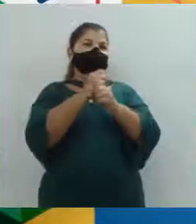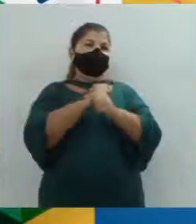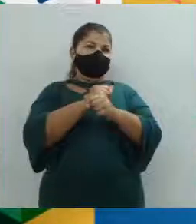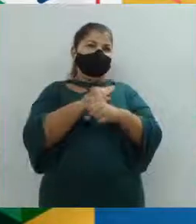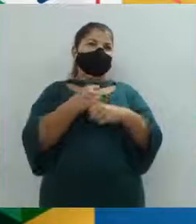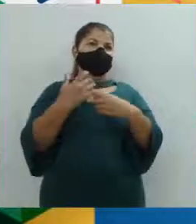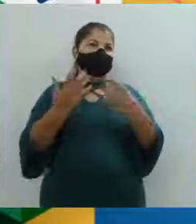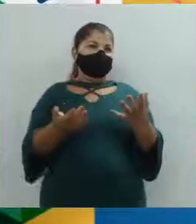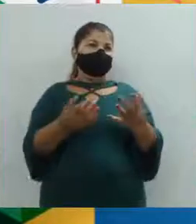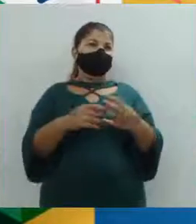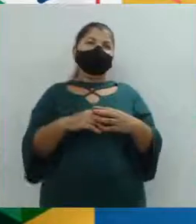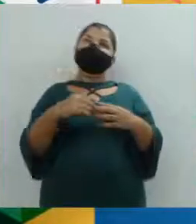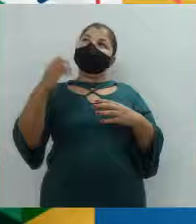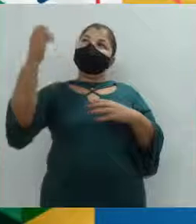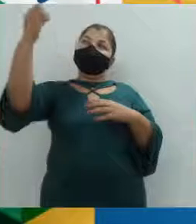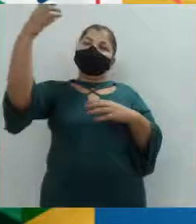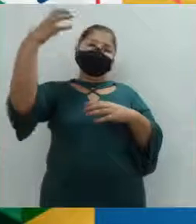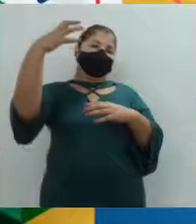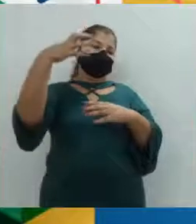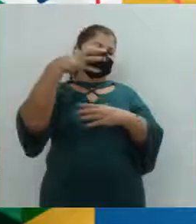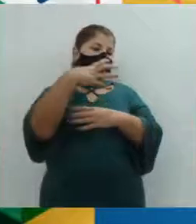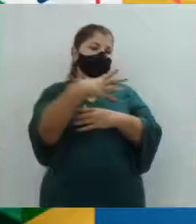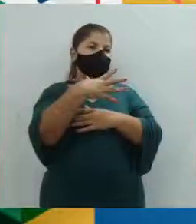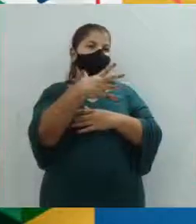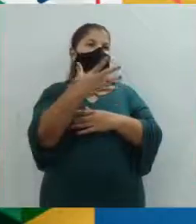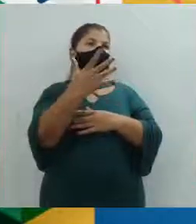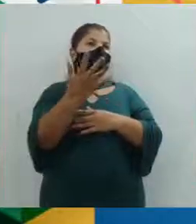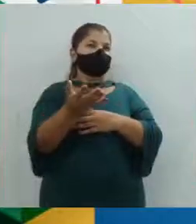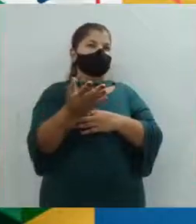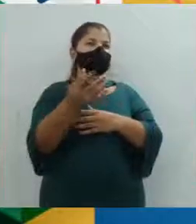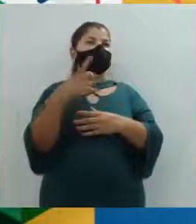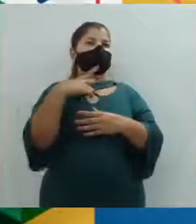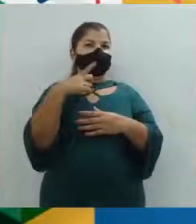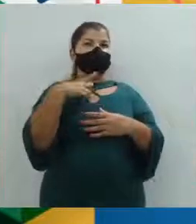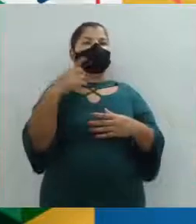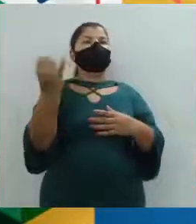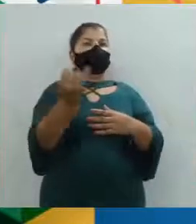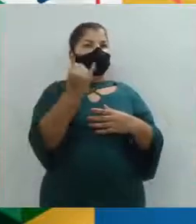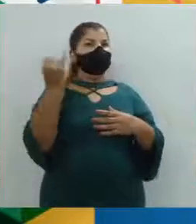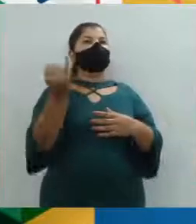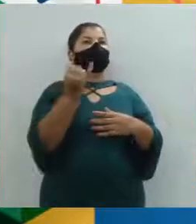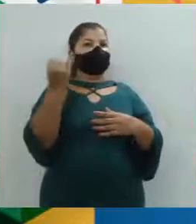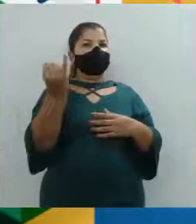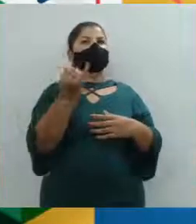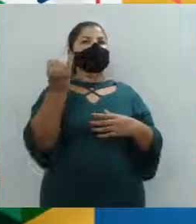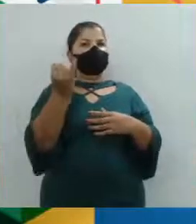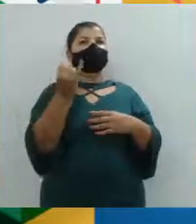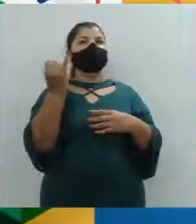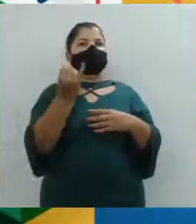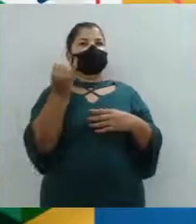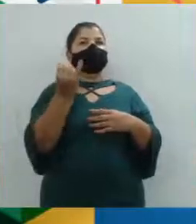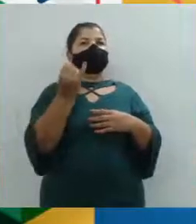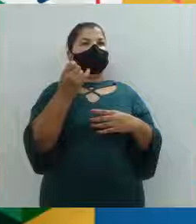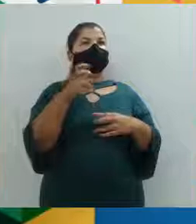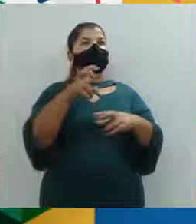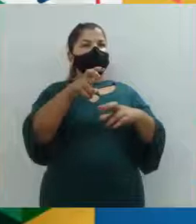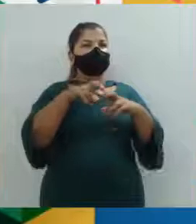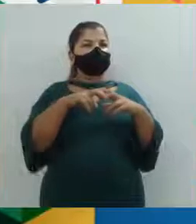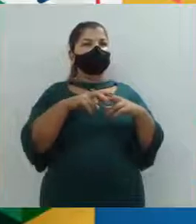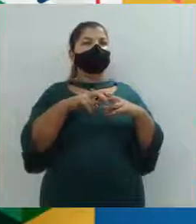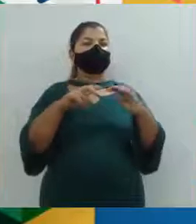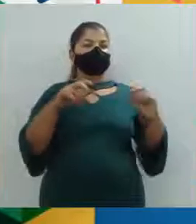a luminosidade, a luz no Renascimento era muito importante, né? E aí ele dá tem